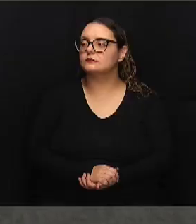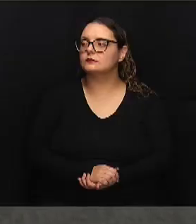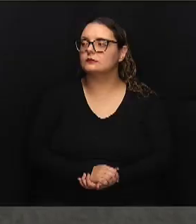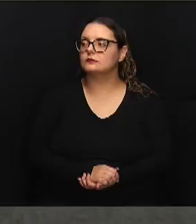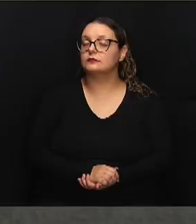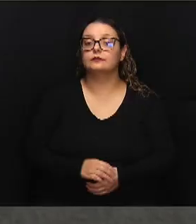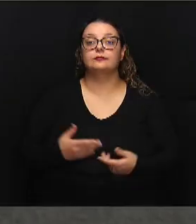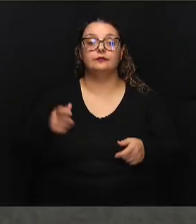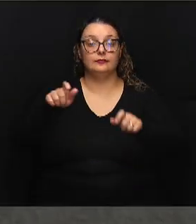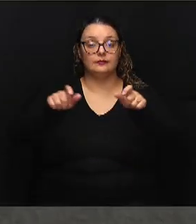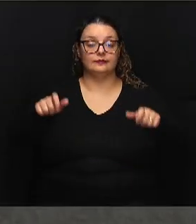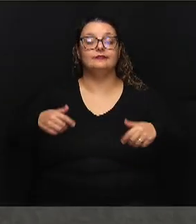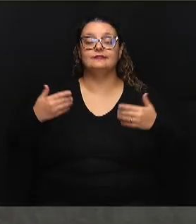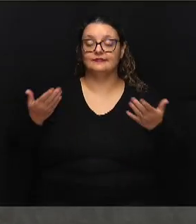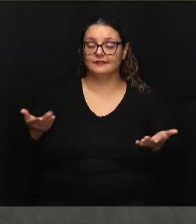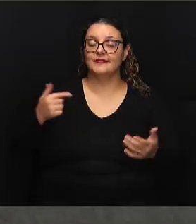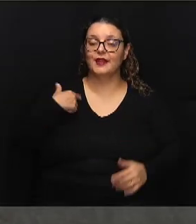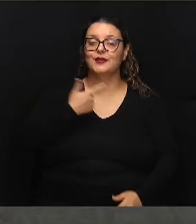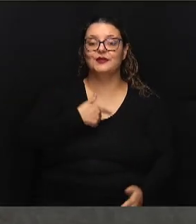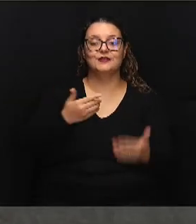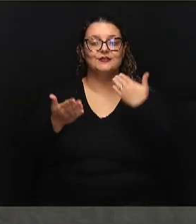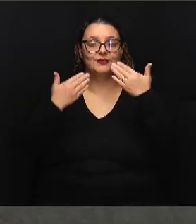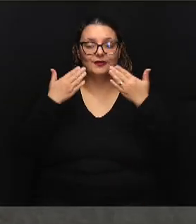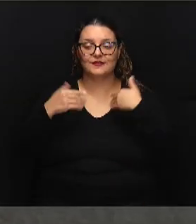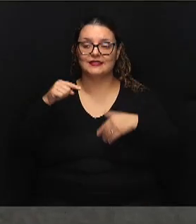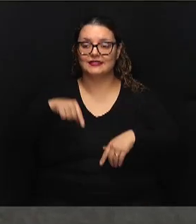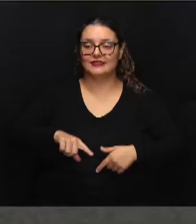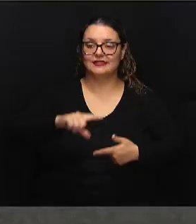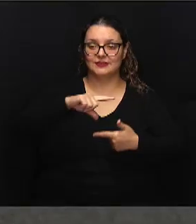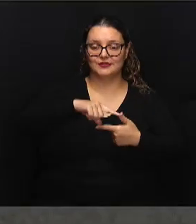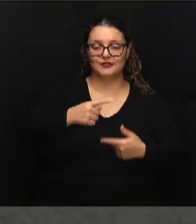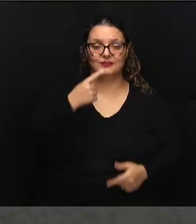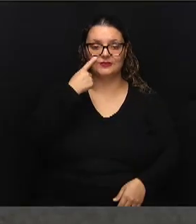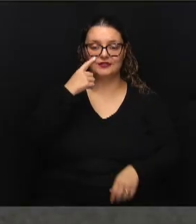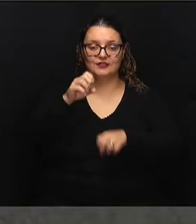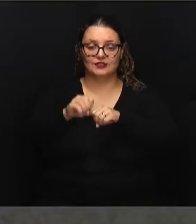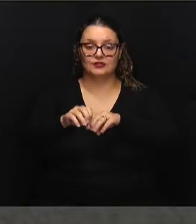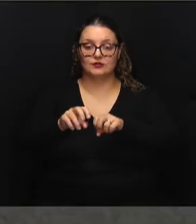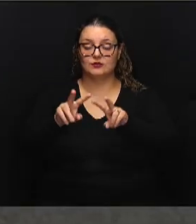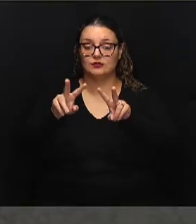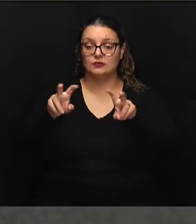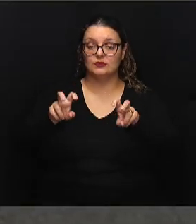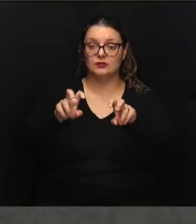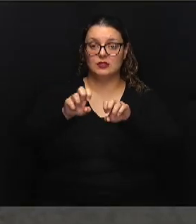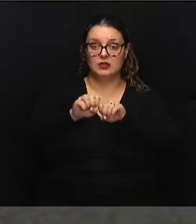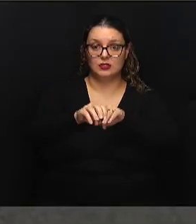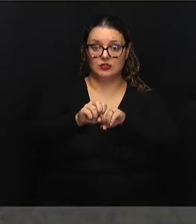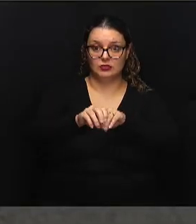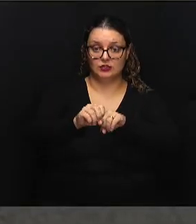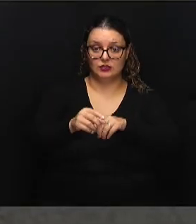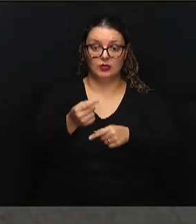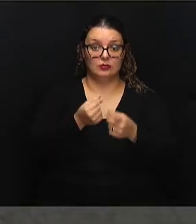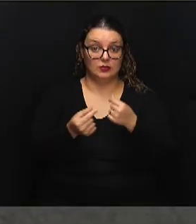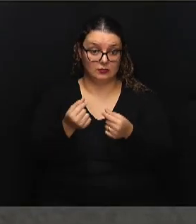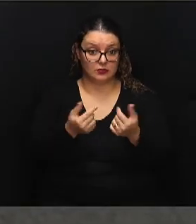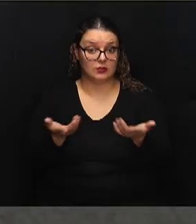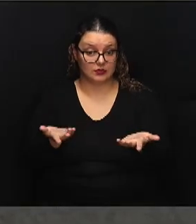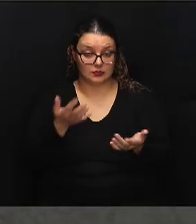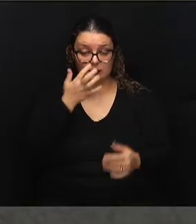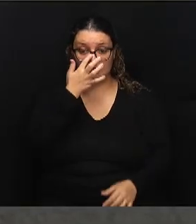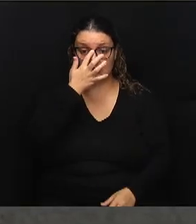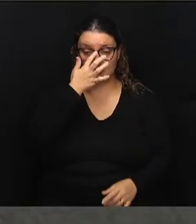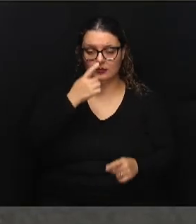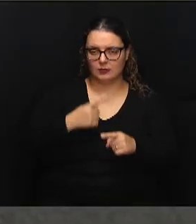Bom, pessoal, é isso aí. Hoje vamos conversar aqui no quadro De Olho na Educação sobre educação financeira. Porque